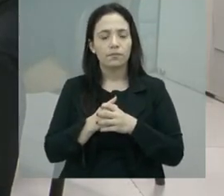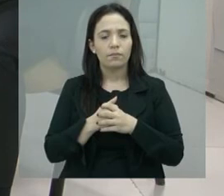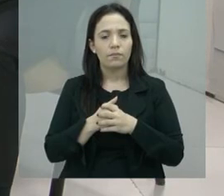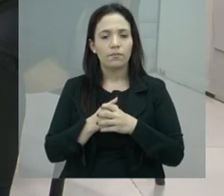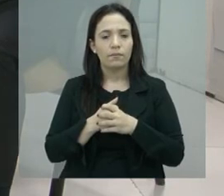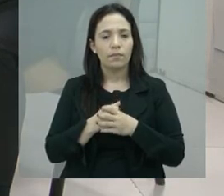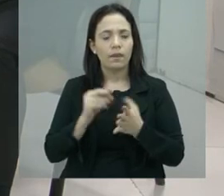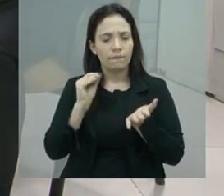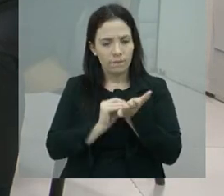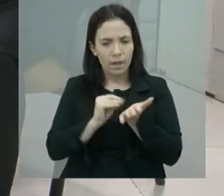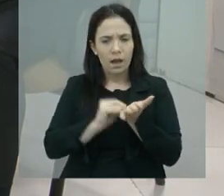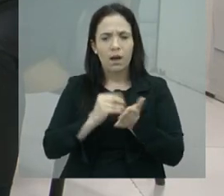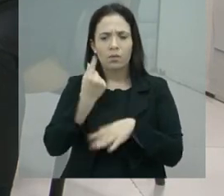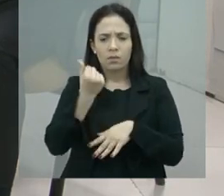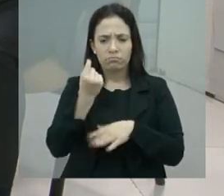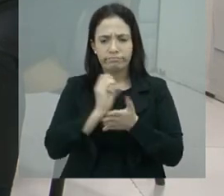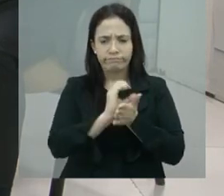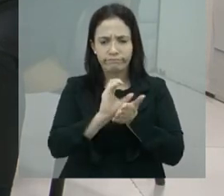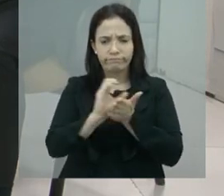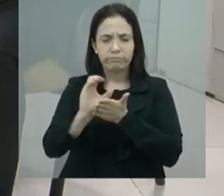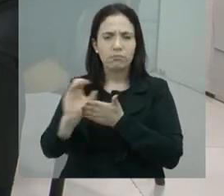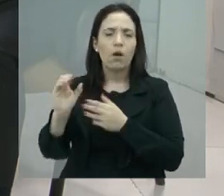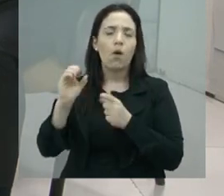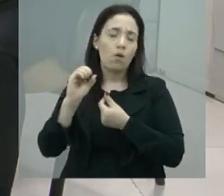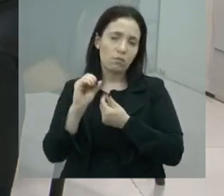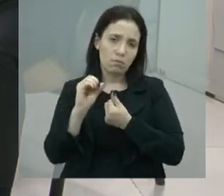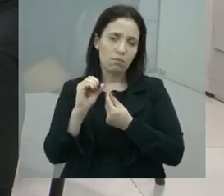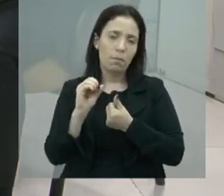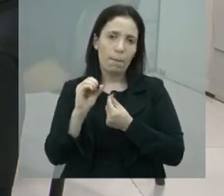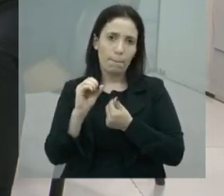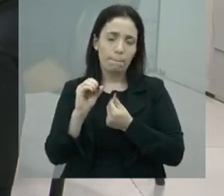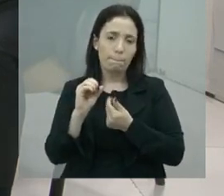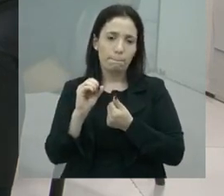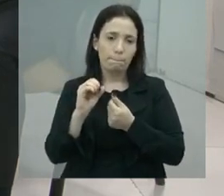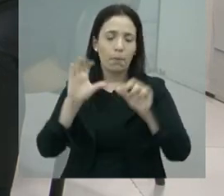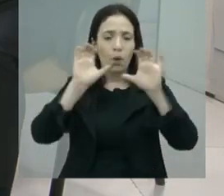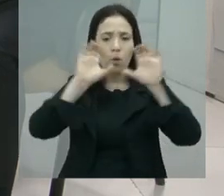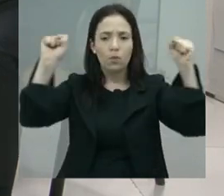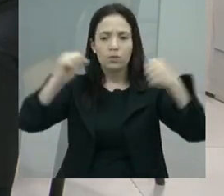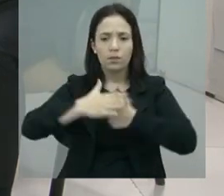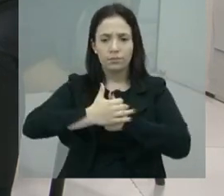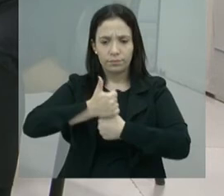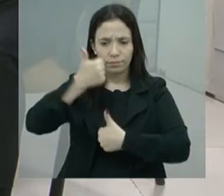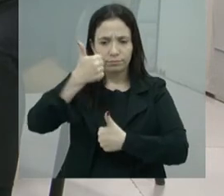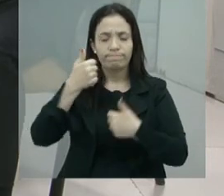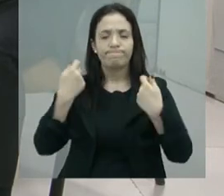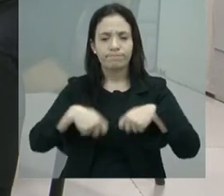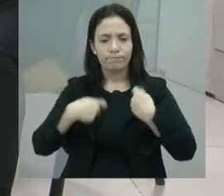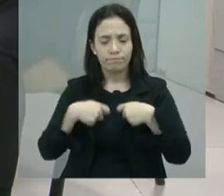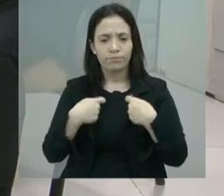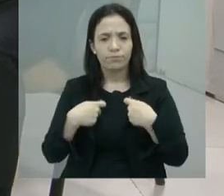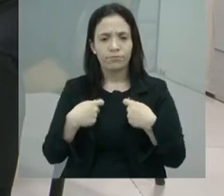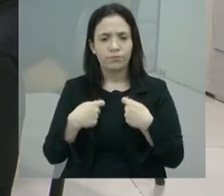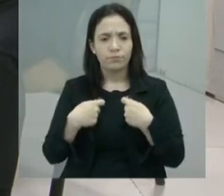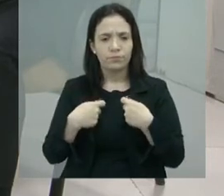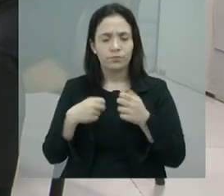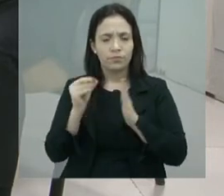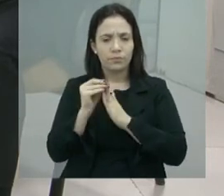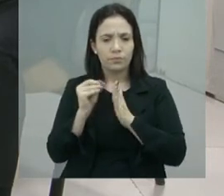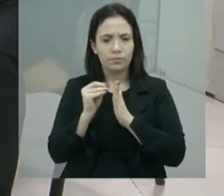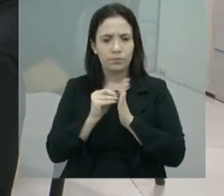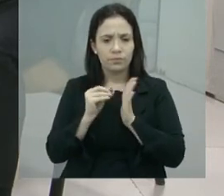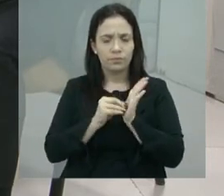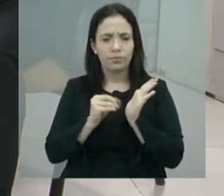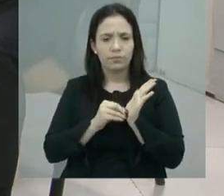a falta de recurso de orçamento, né, que os conselhos tutelares devem ter a cada 100 mil habitantes um conselho